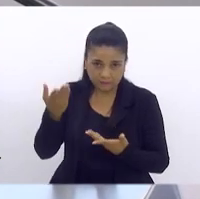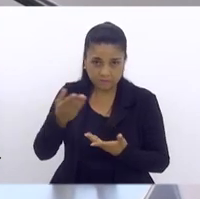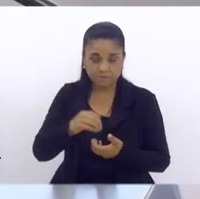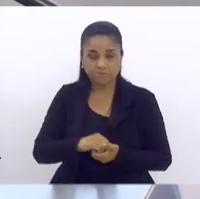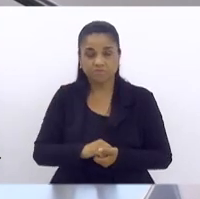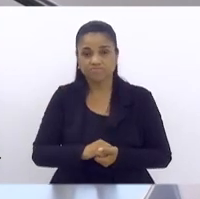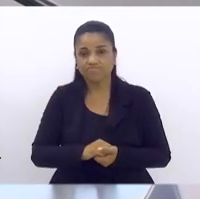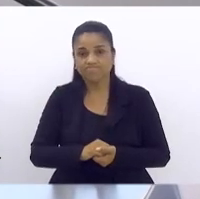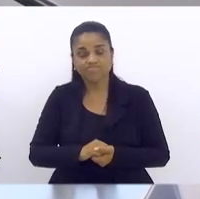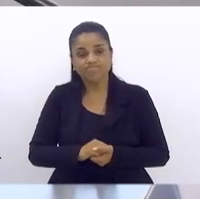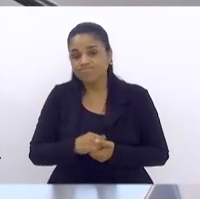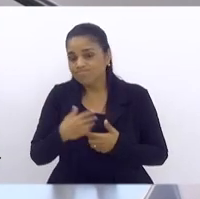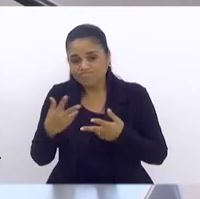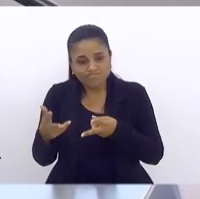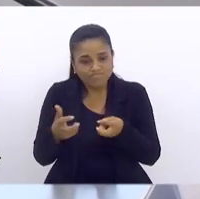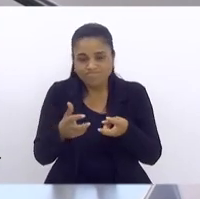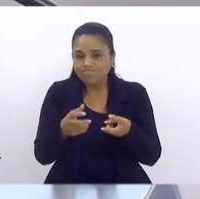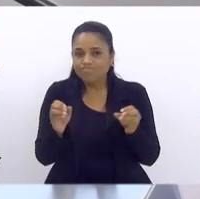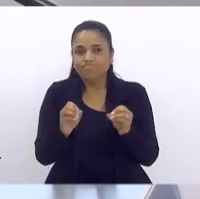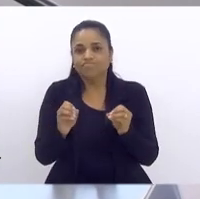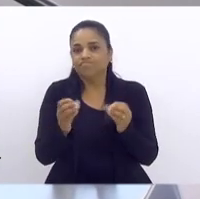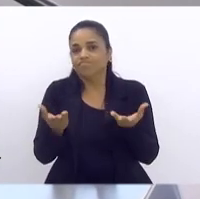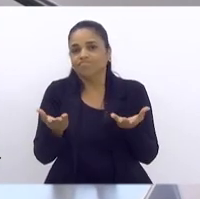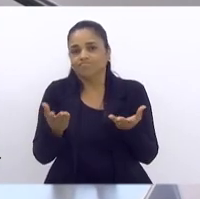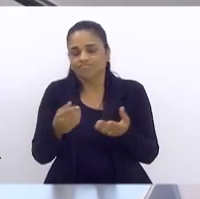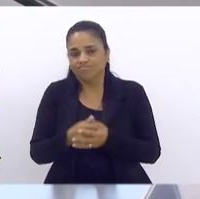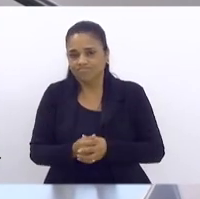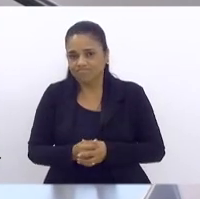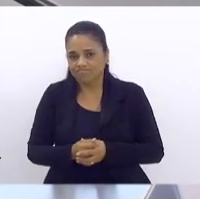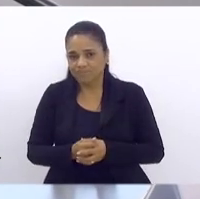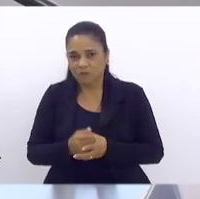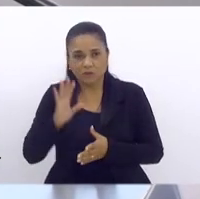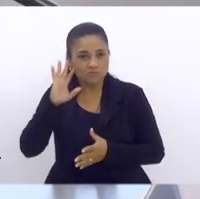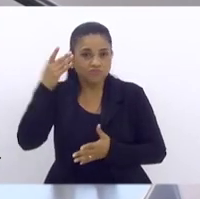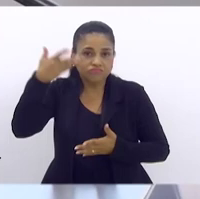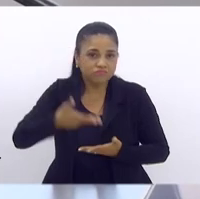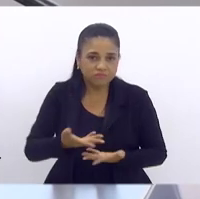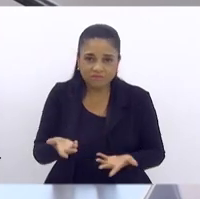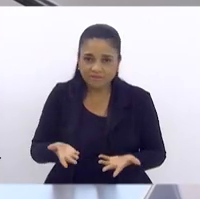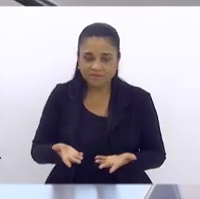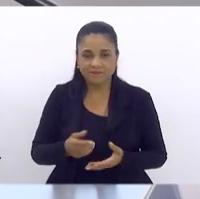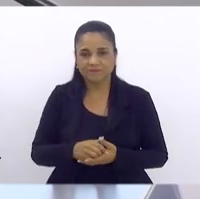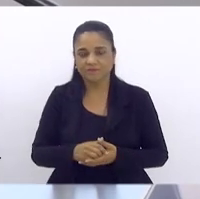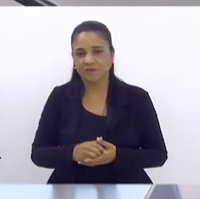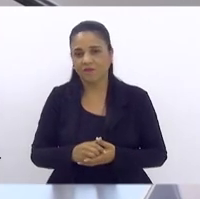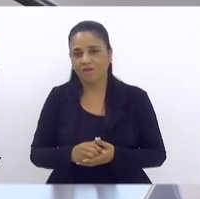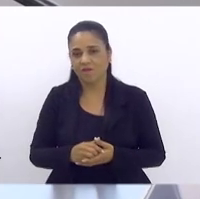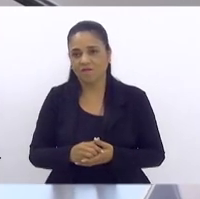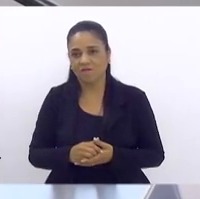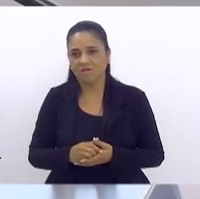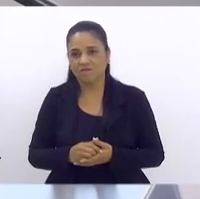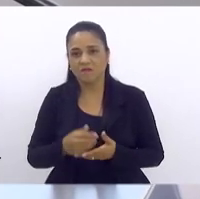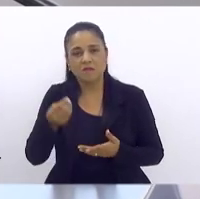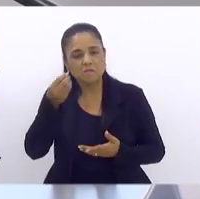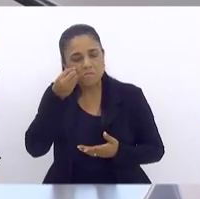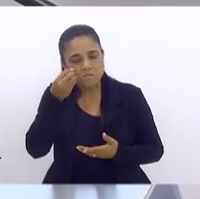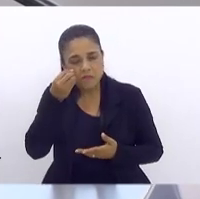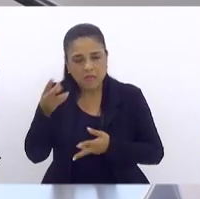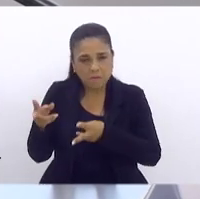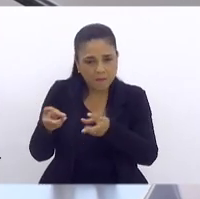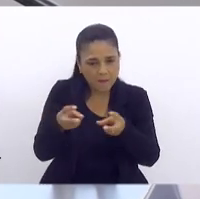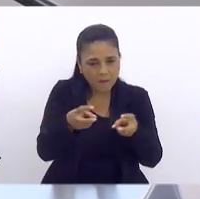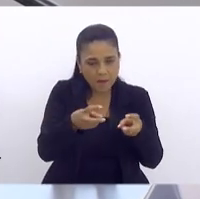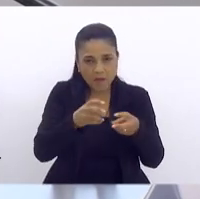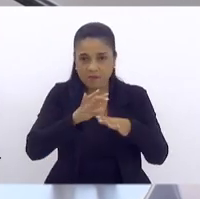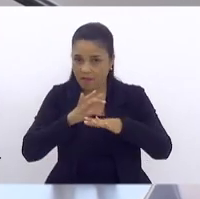vejo outra saída, que cada vez isso cresce mais. Né? Você desqualifica, né? A gente vê em qualquer dessas